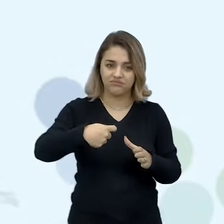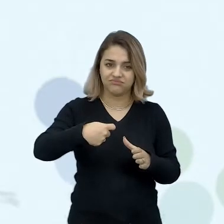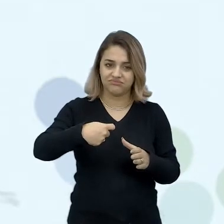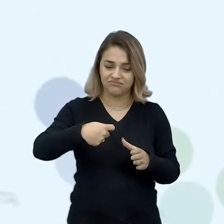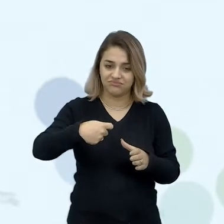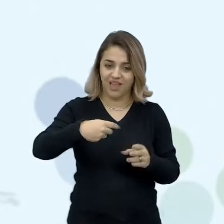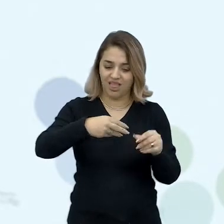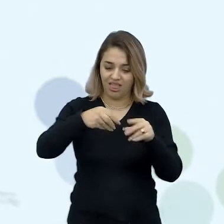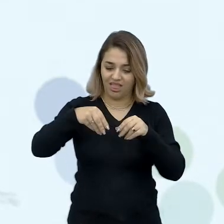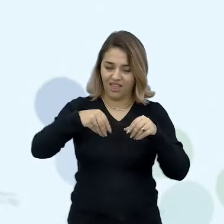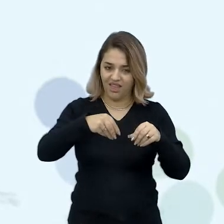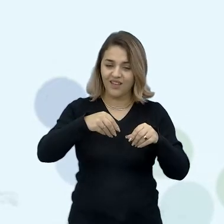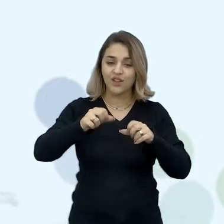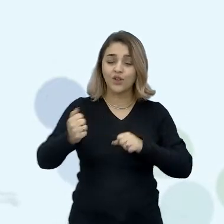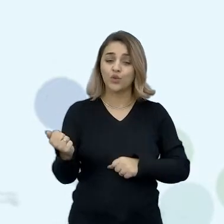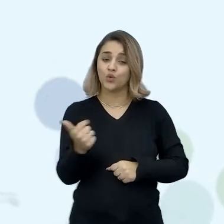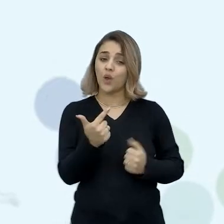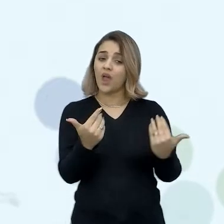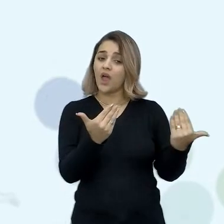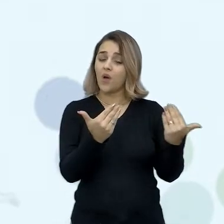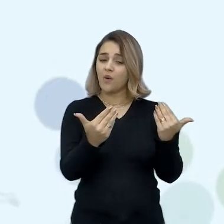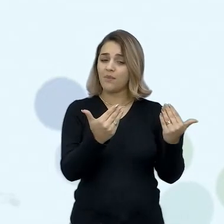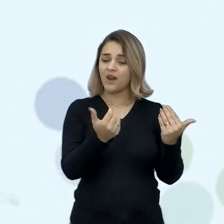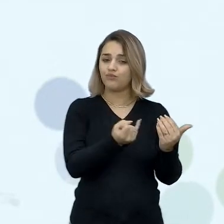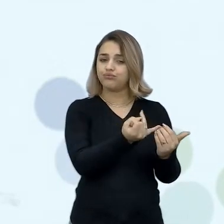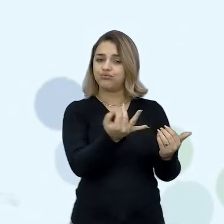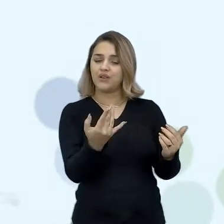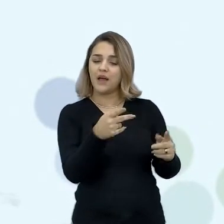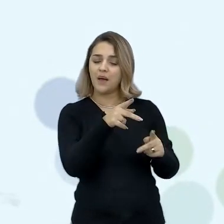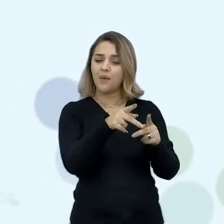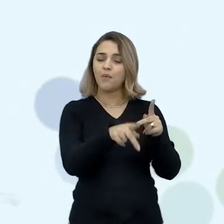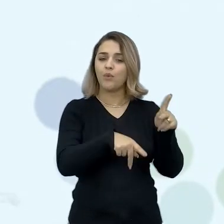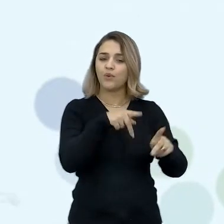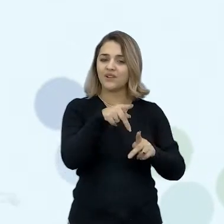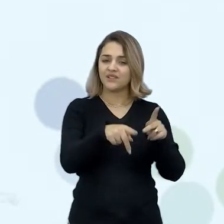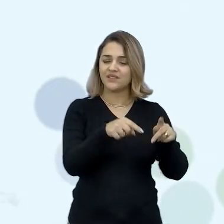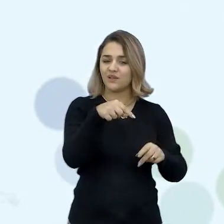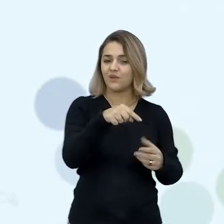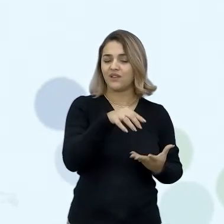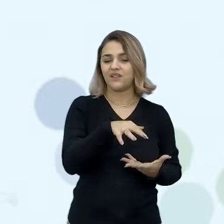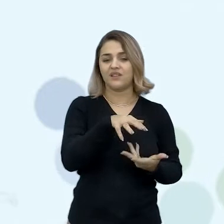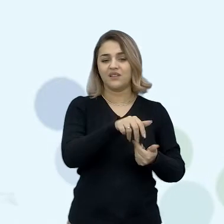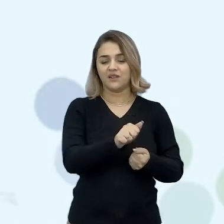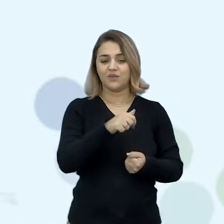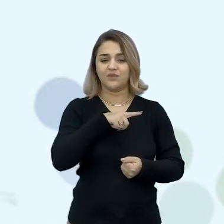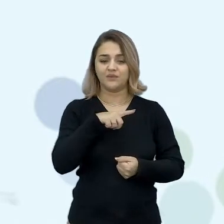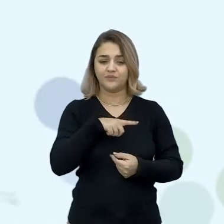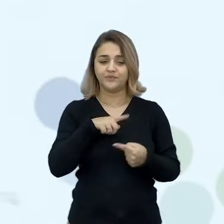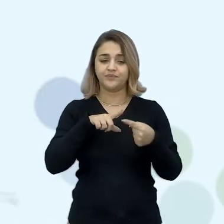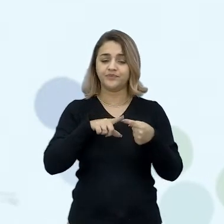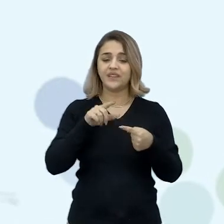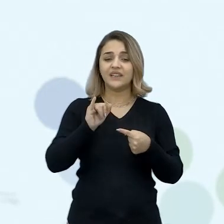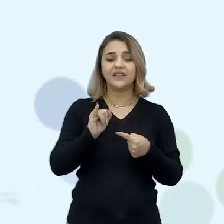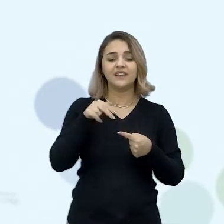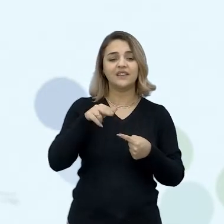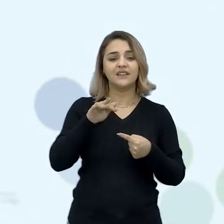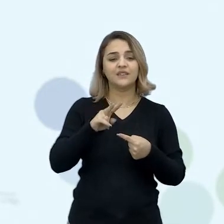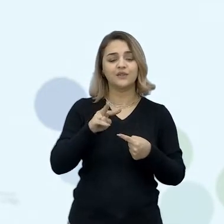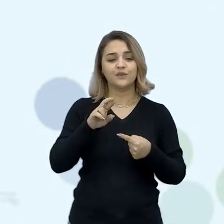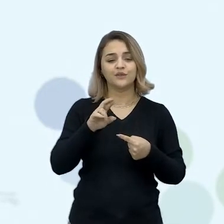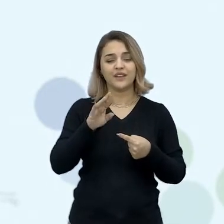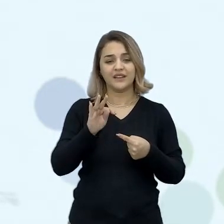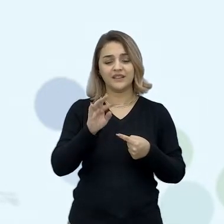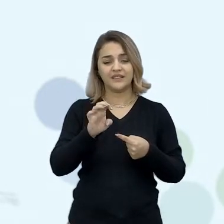na Terra. Um solo saudável e biodiverso inclui vertebrados, invertebrados,